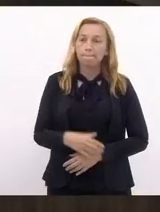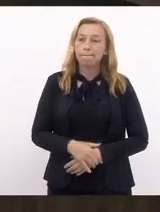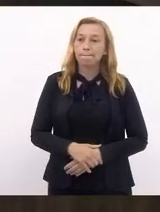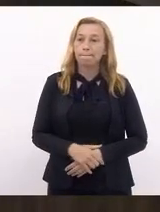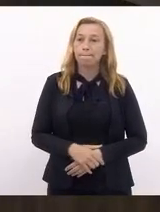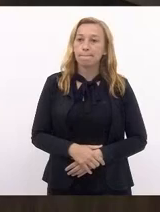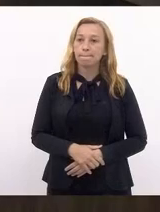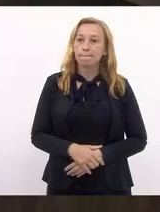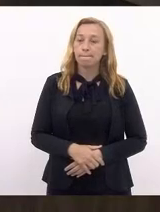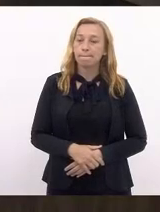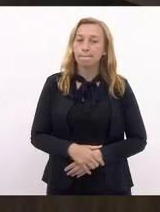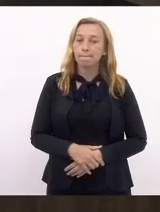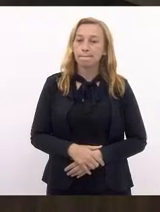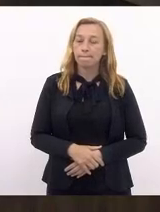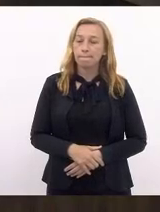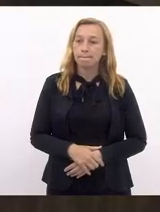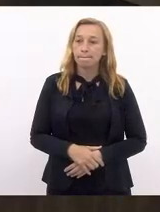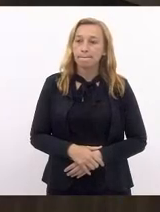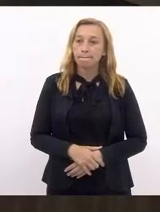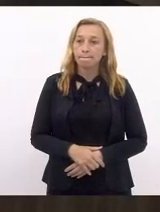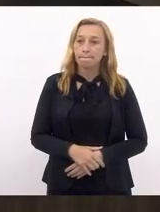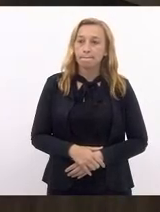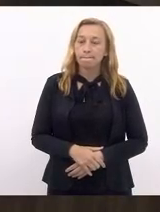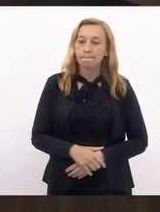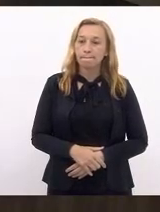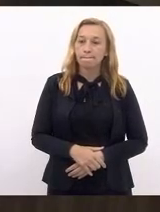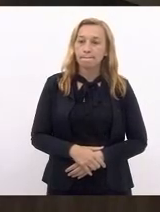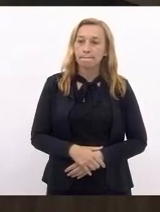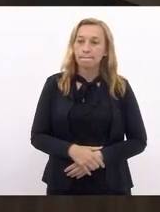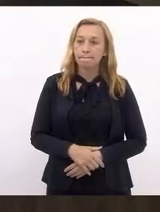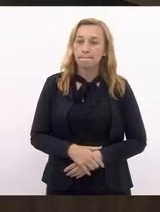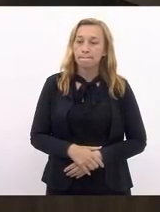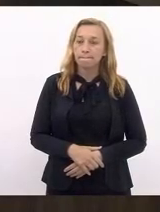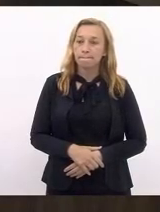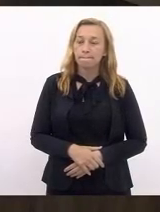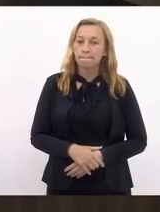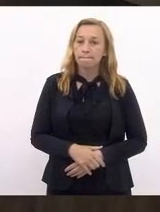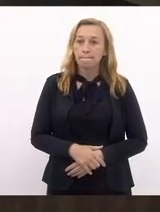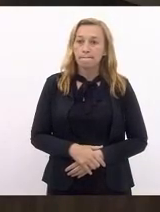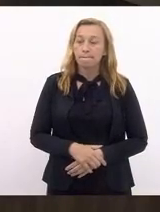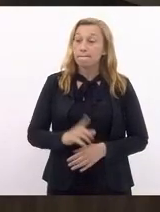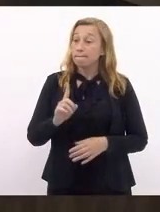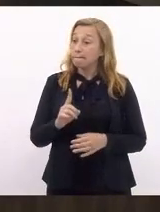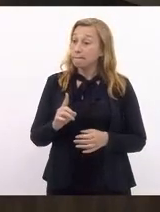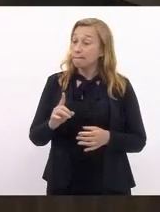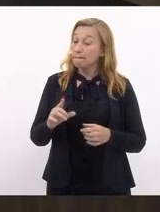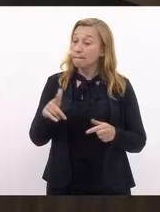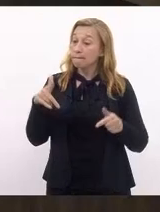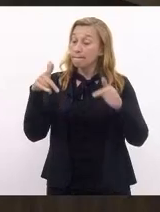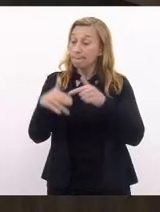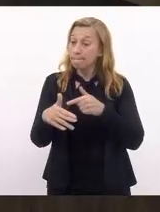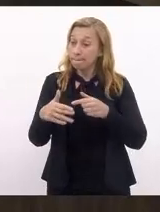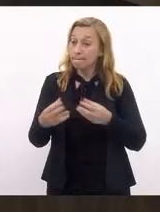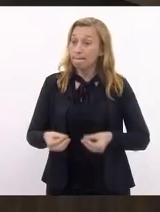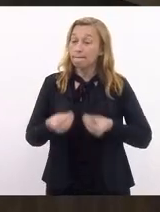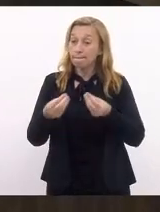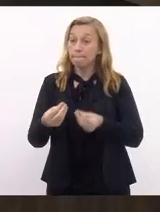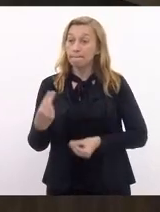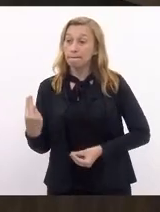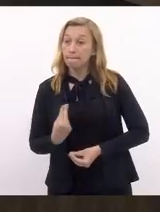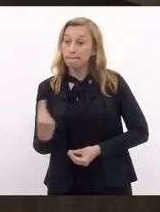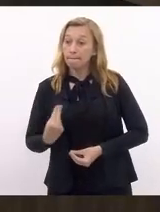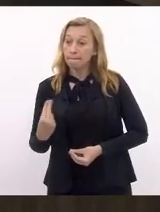não se importará de conceder coautoria nem o deputado Dionísio Lins